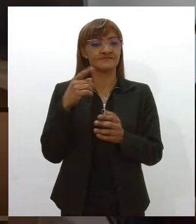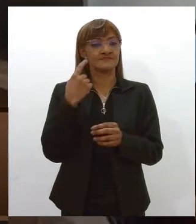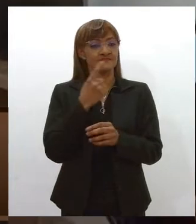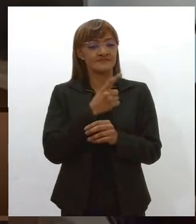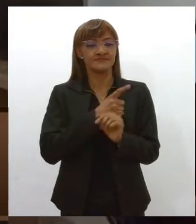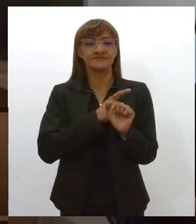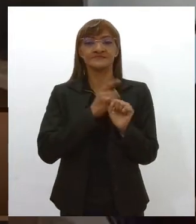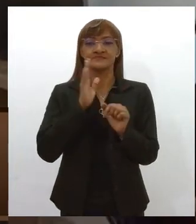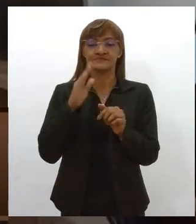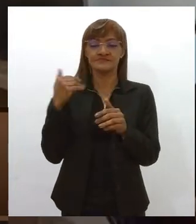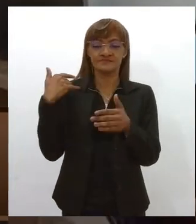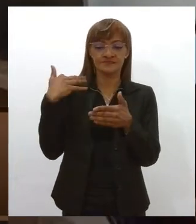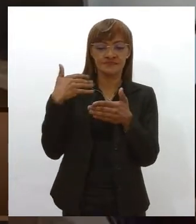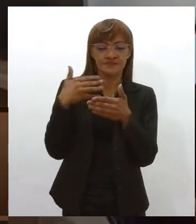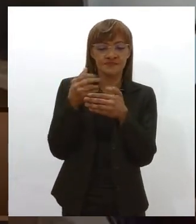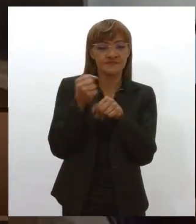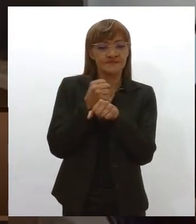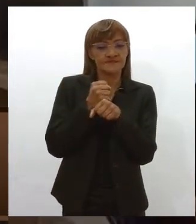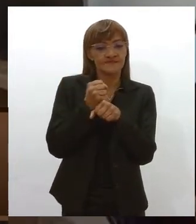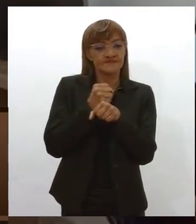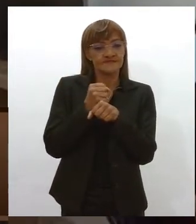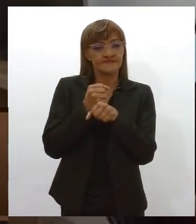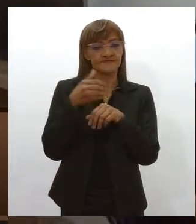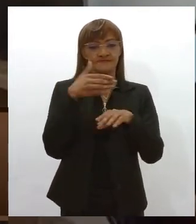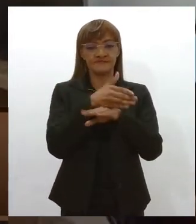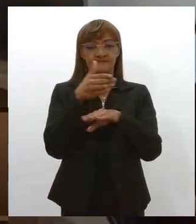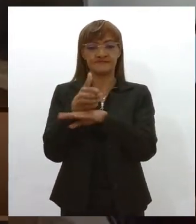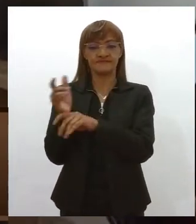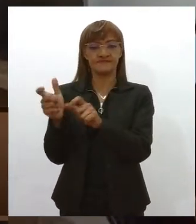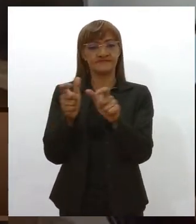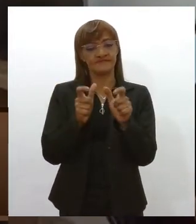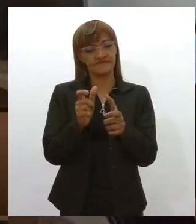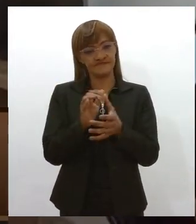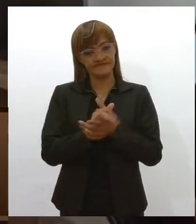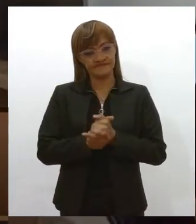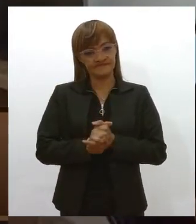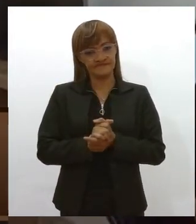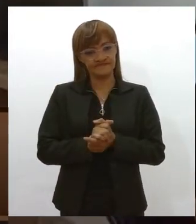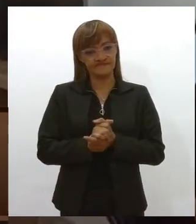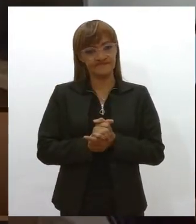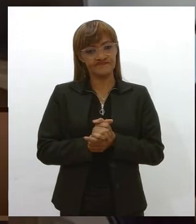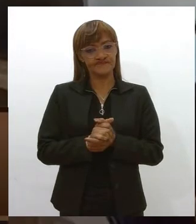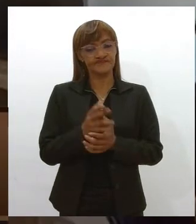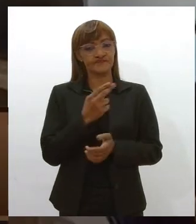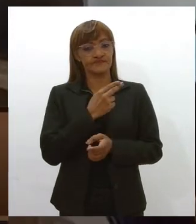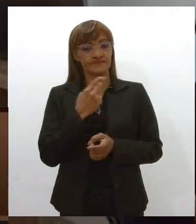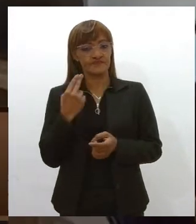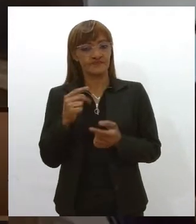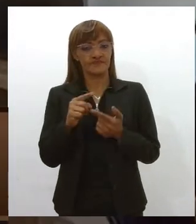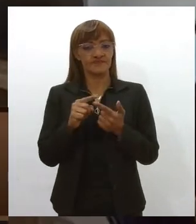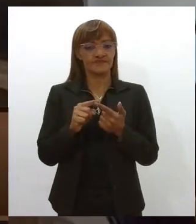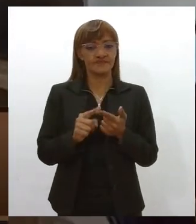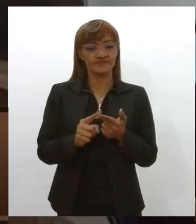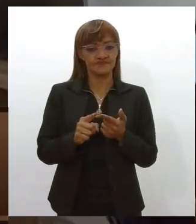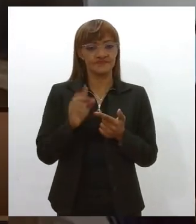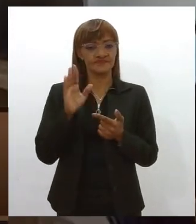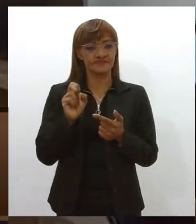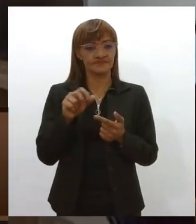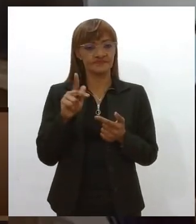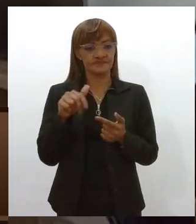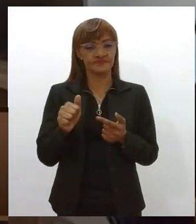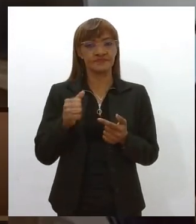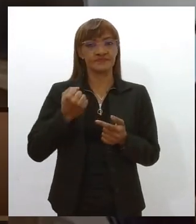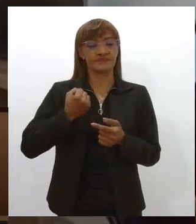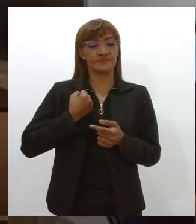longo dos anos. Em todos os lugares que eu chegava, sempre dizia uma coisa. Era lá meu nome, Lidiane Lucena, era o número, era o